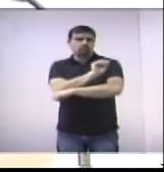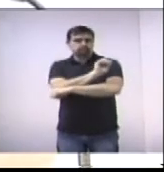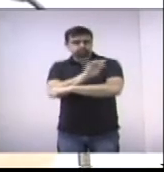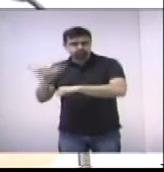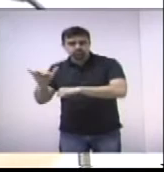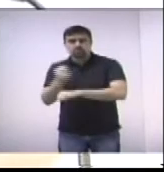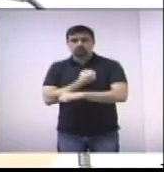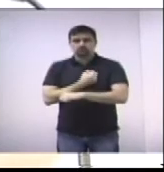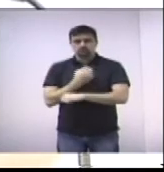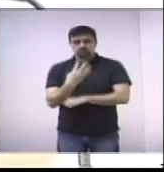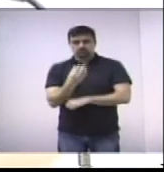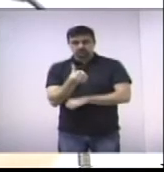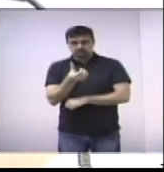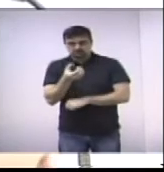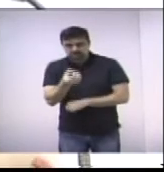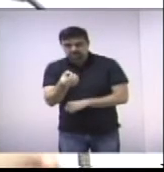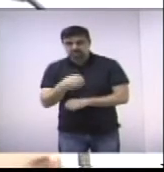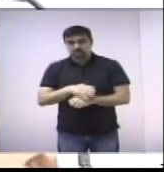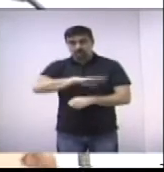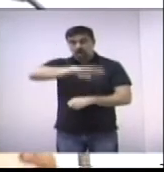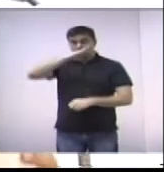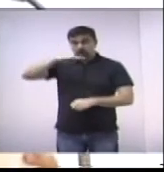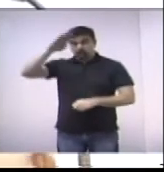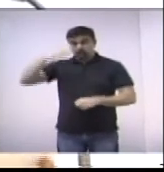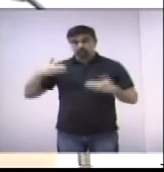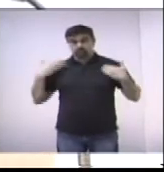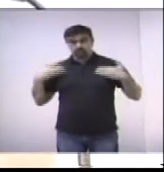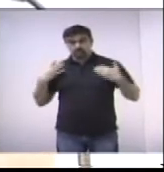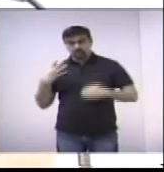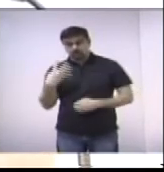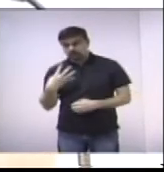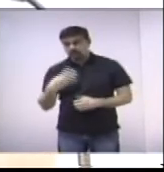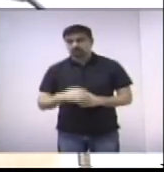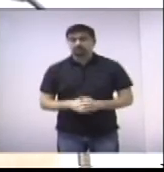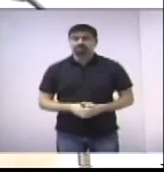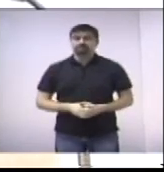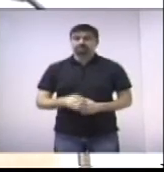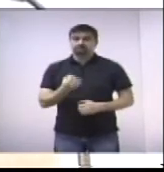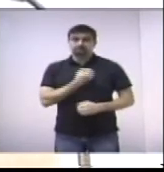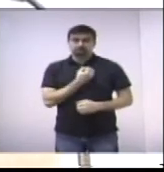número 460, Monte Alegre 4, telefone